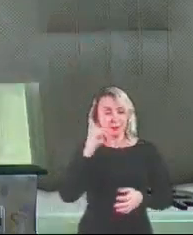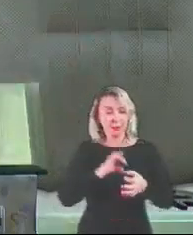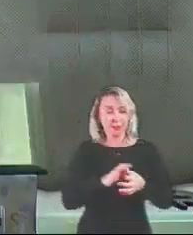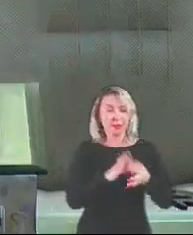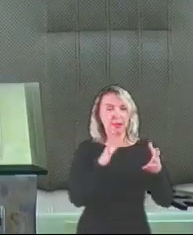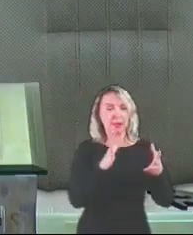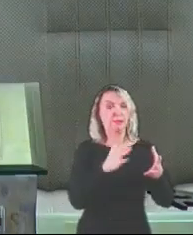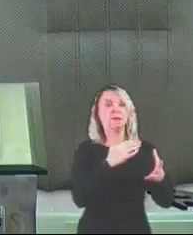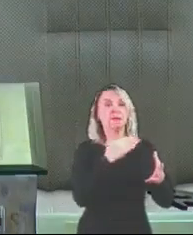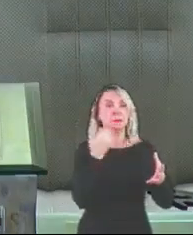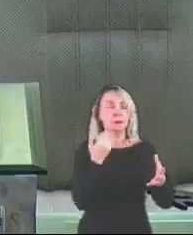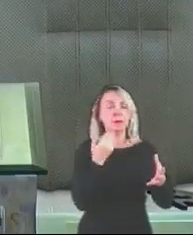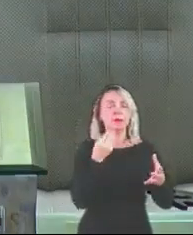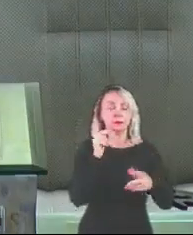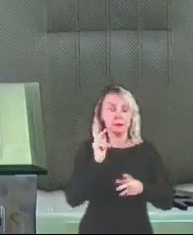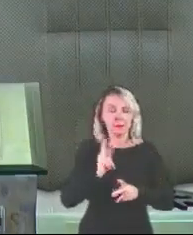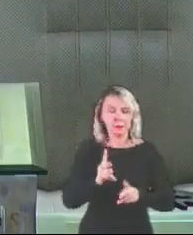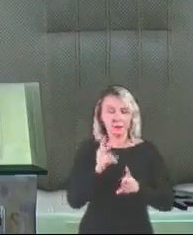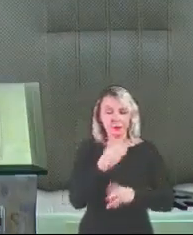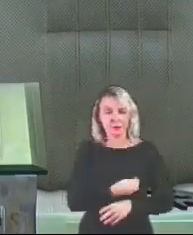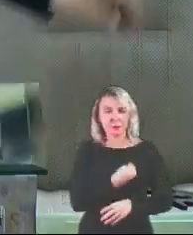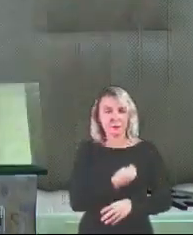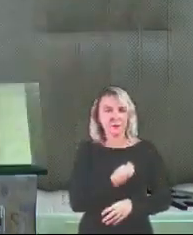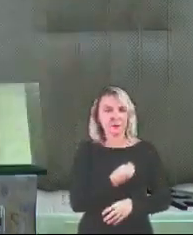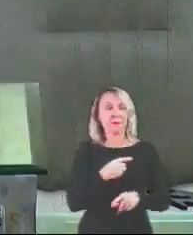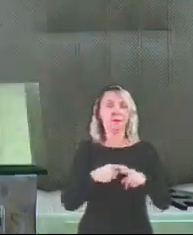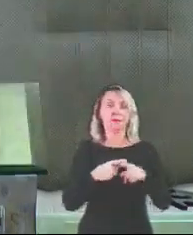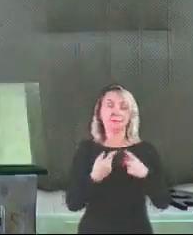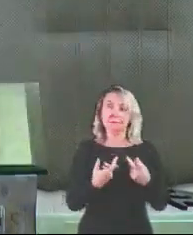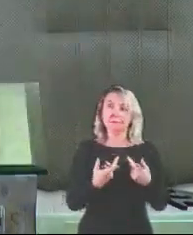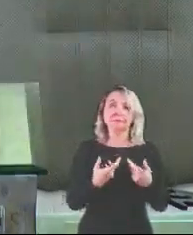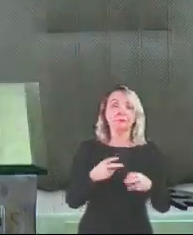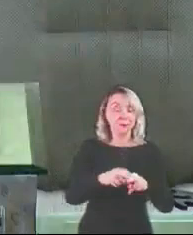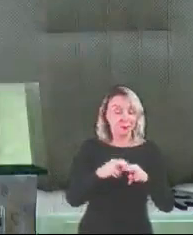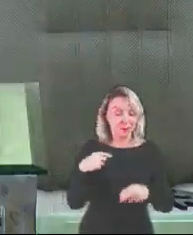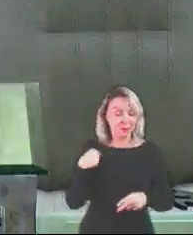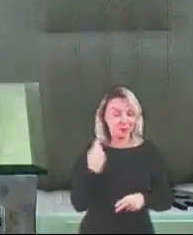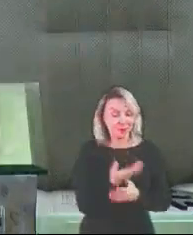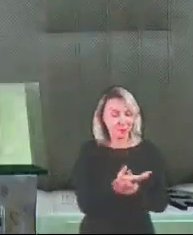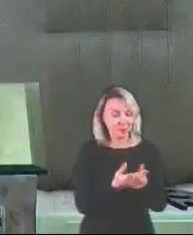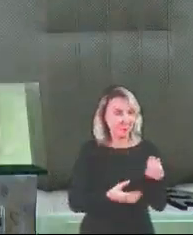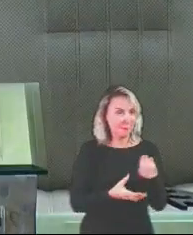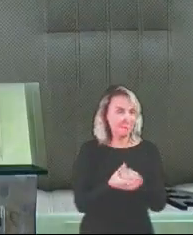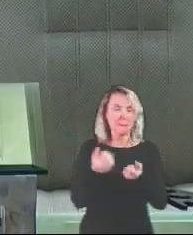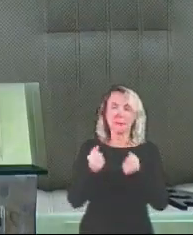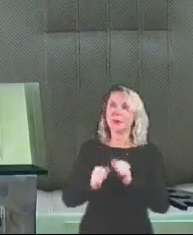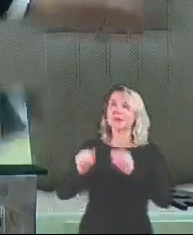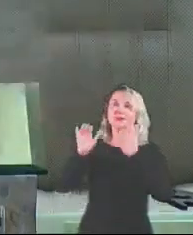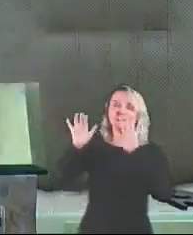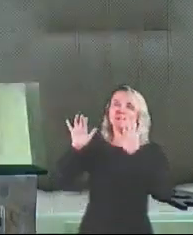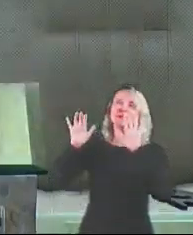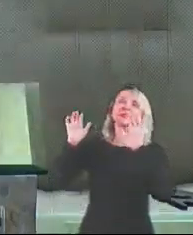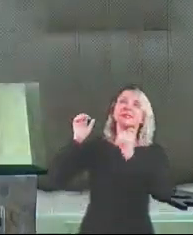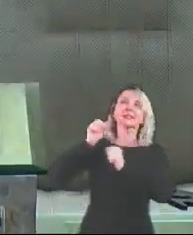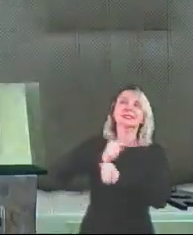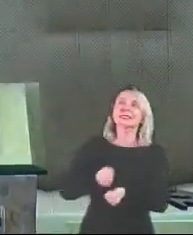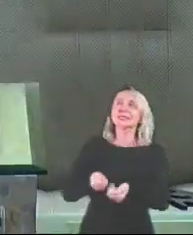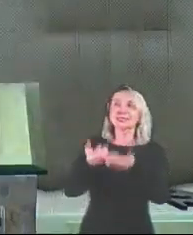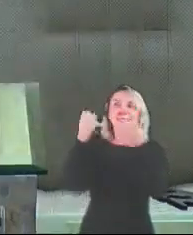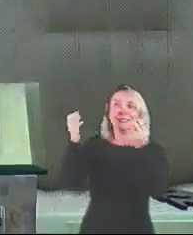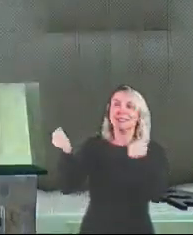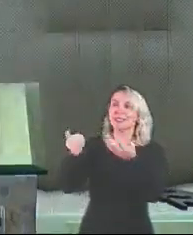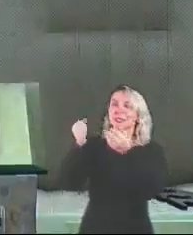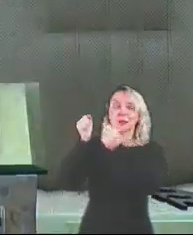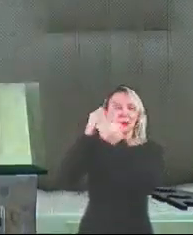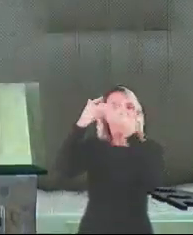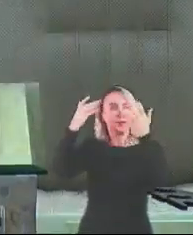na presença de Deus glorificando a Deus. É por isso que nós levantamos as mãos e glorificamos ao Todo-Poderoso. Glórias a